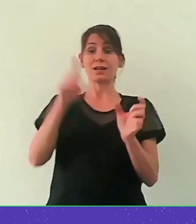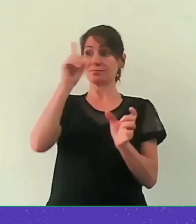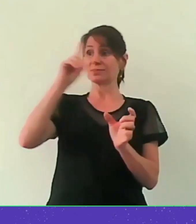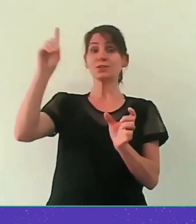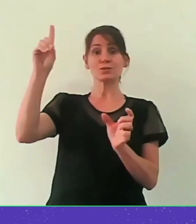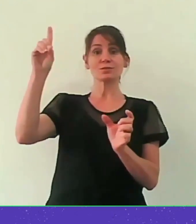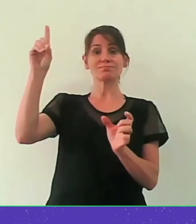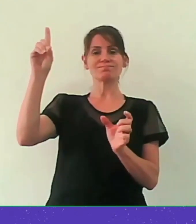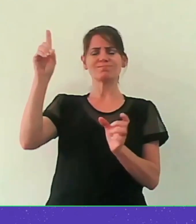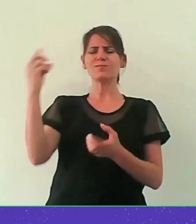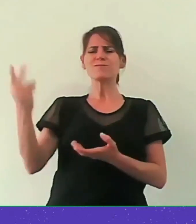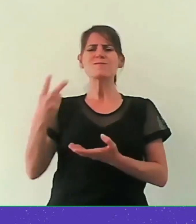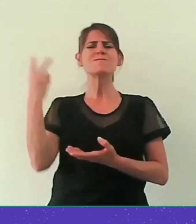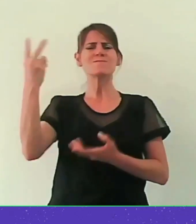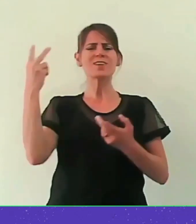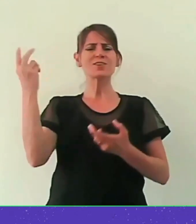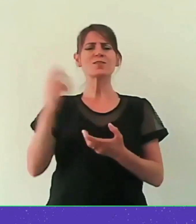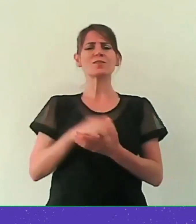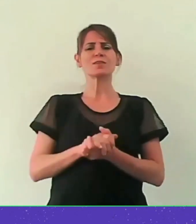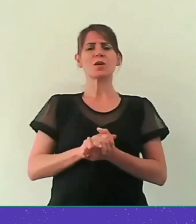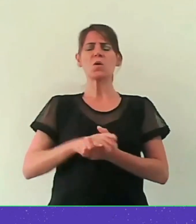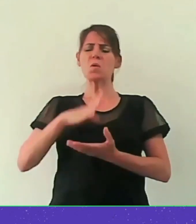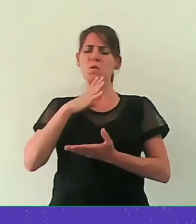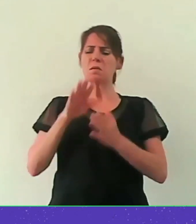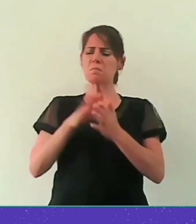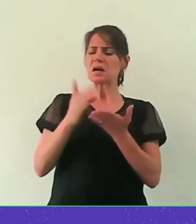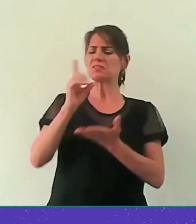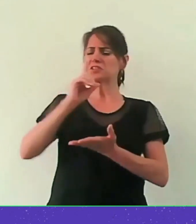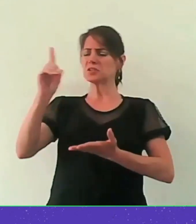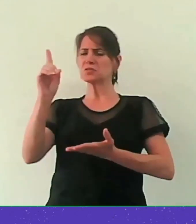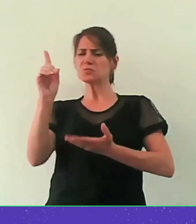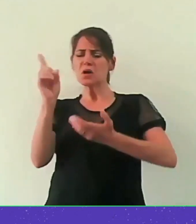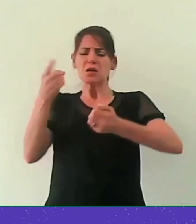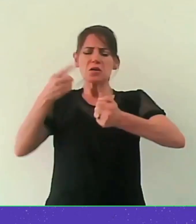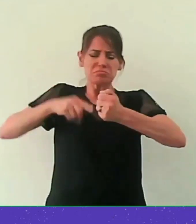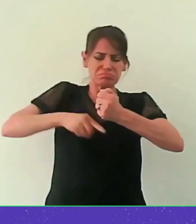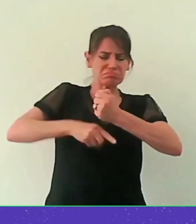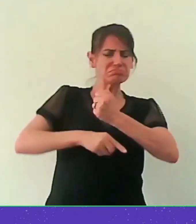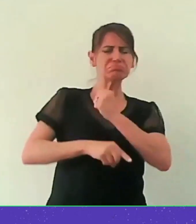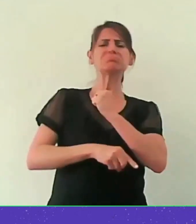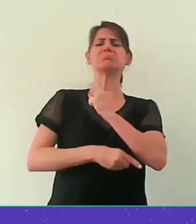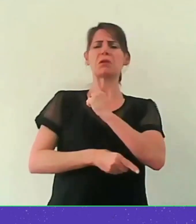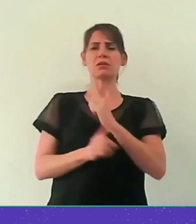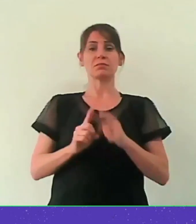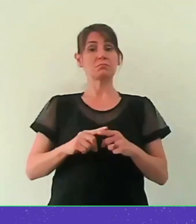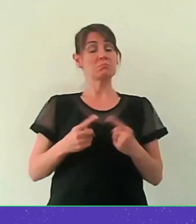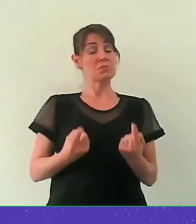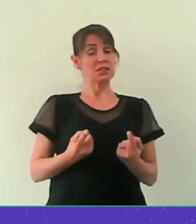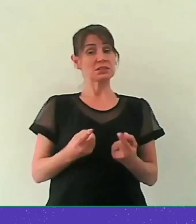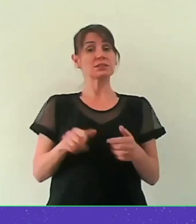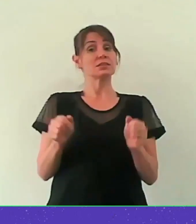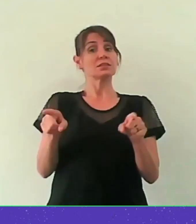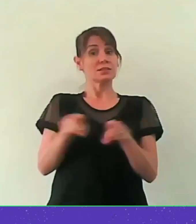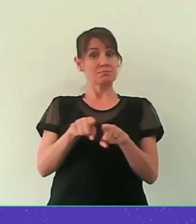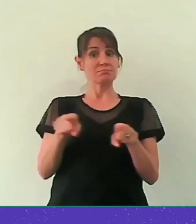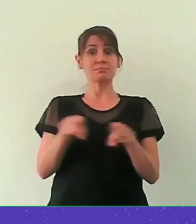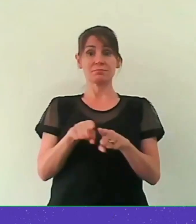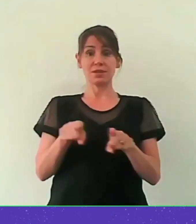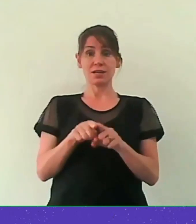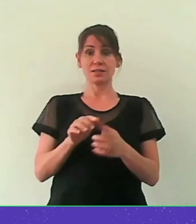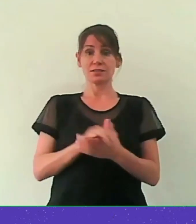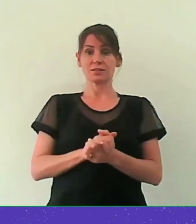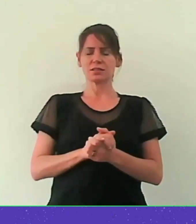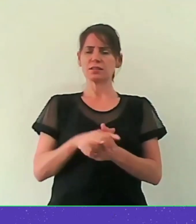valorizem a palavra, conheçam a palavra, se aprofundem na palavra, mas ao mesmo tempo vocês são simples